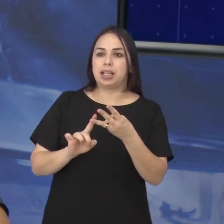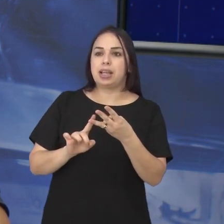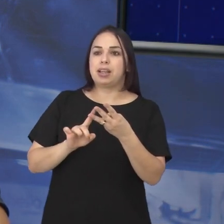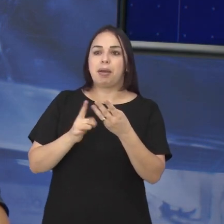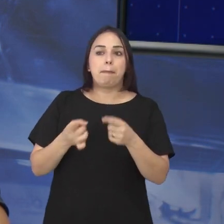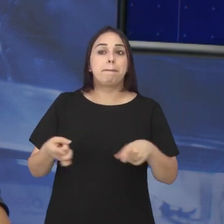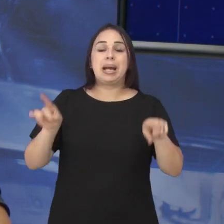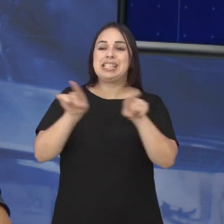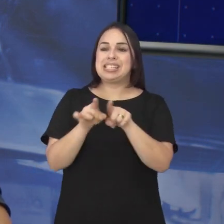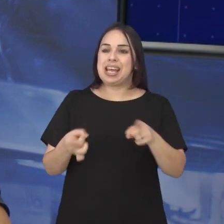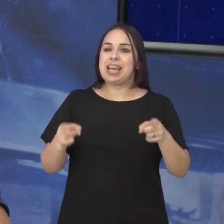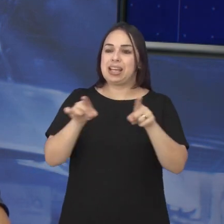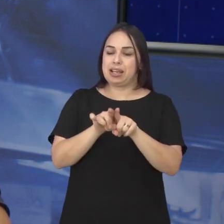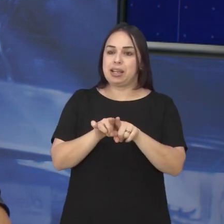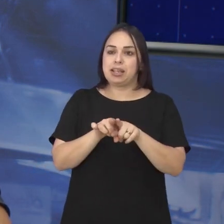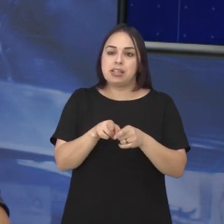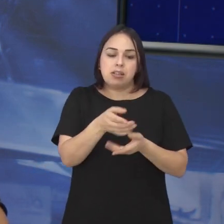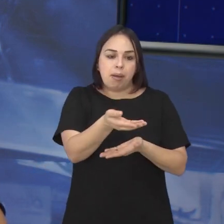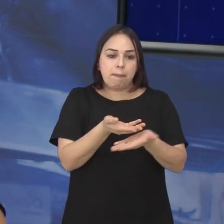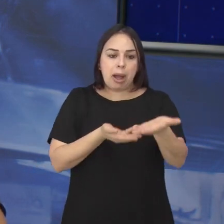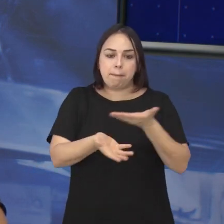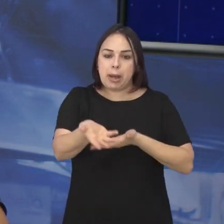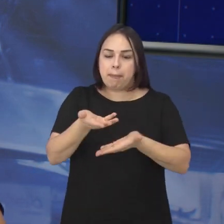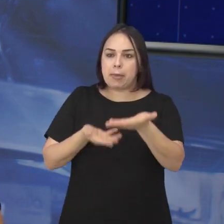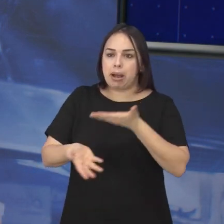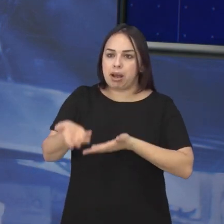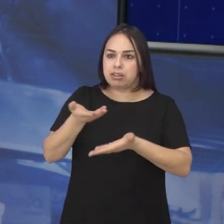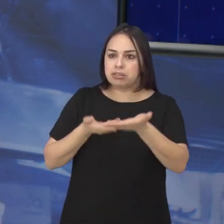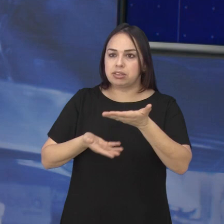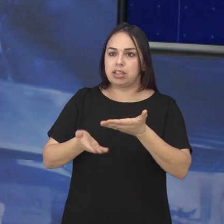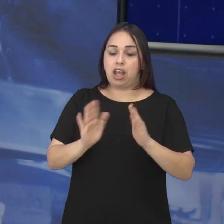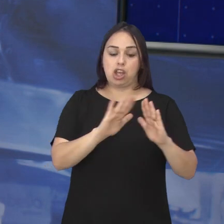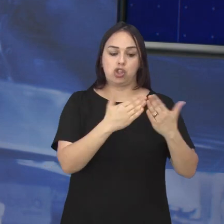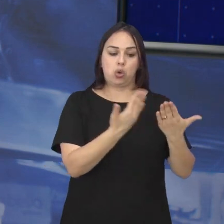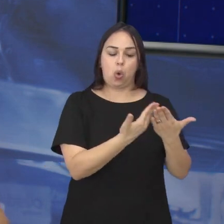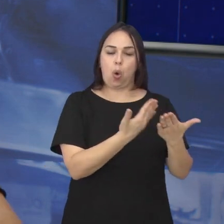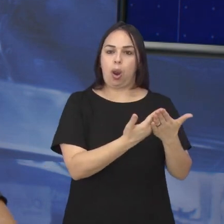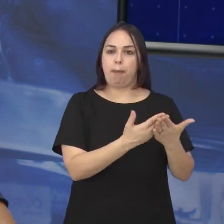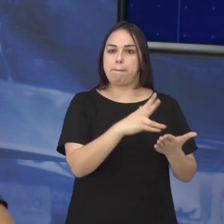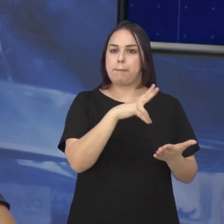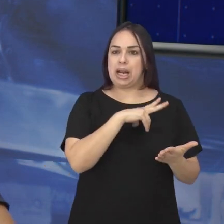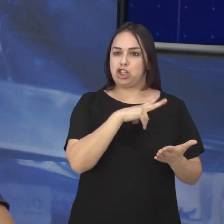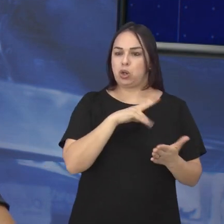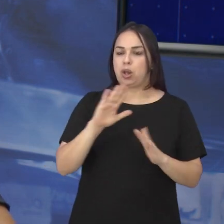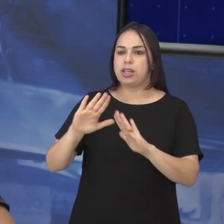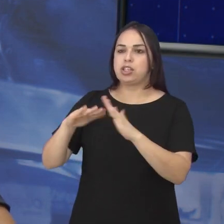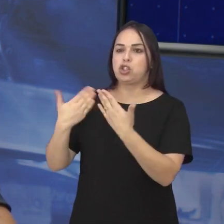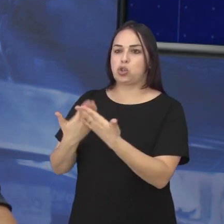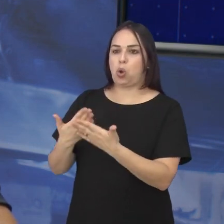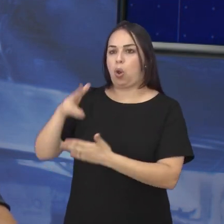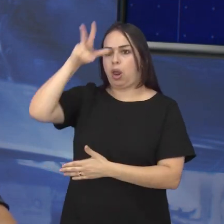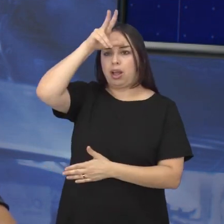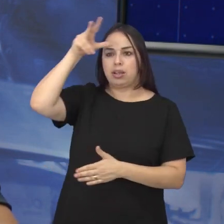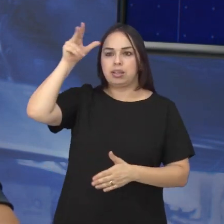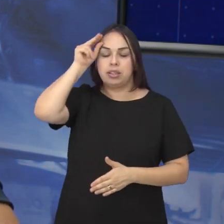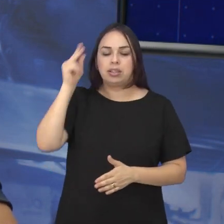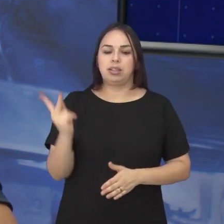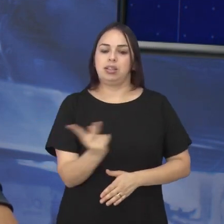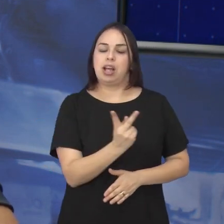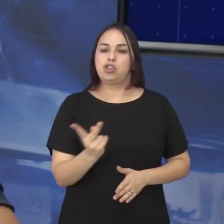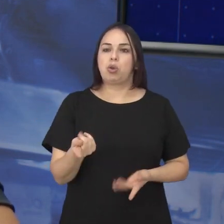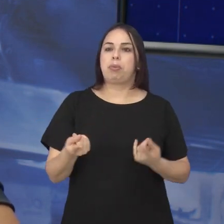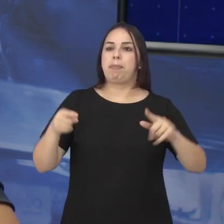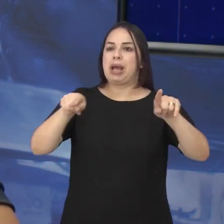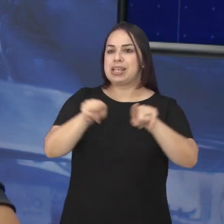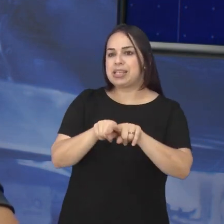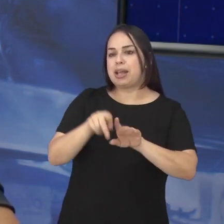setor e uma relação próxima entre talvez as escolas privadas e as escolas públicas, com relação a desenvolvendo